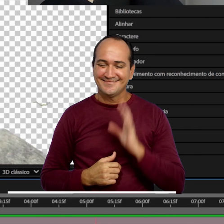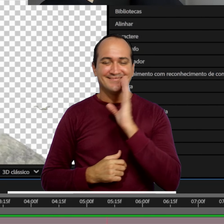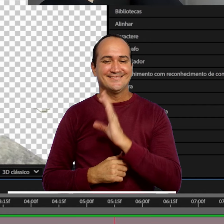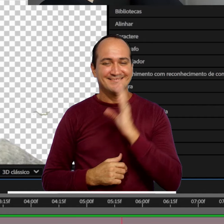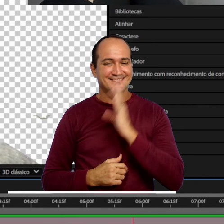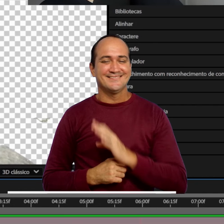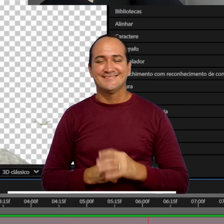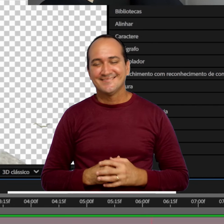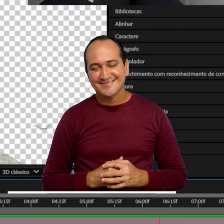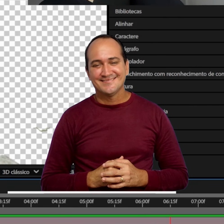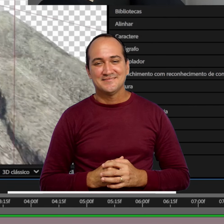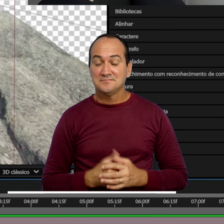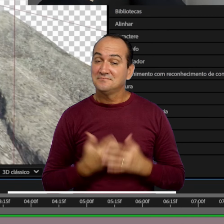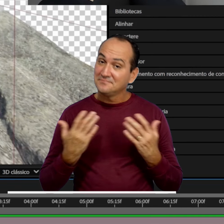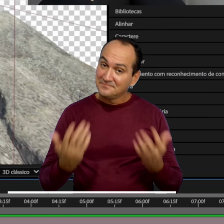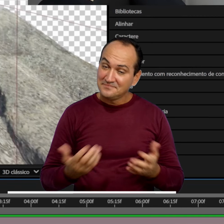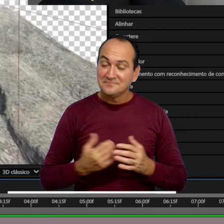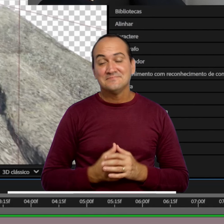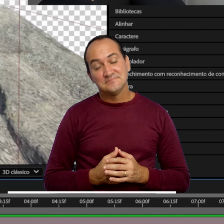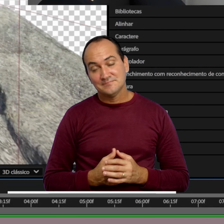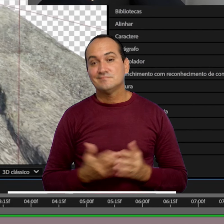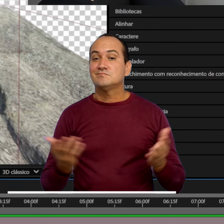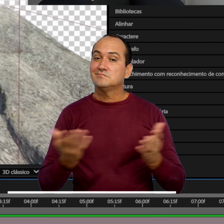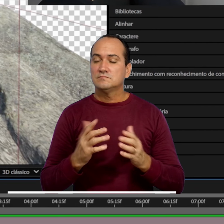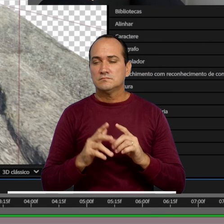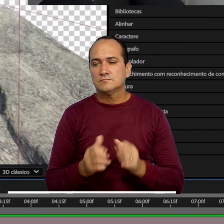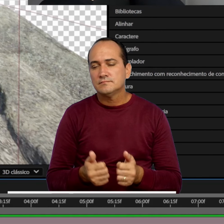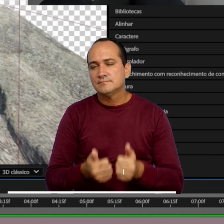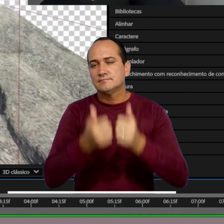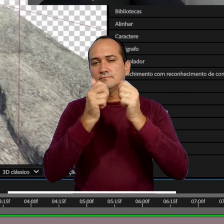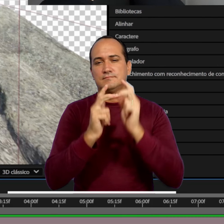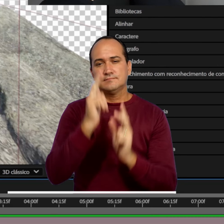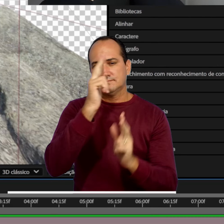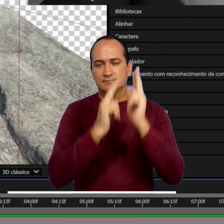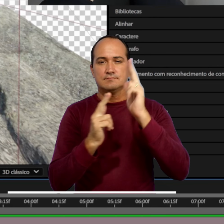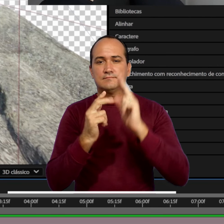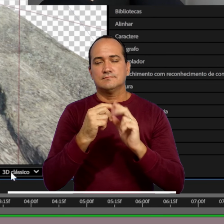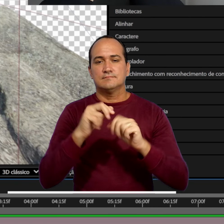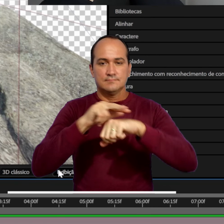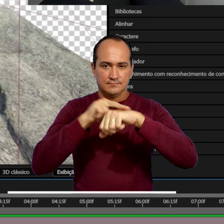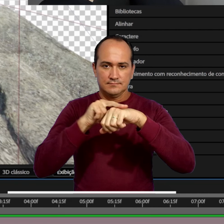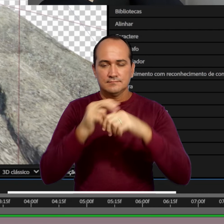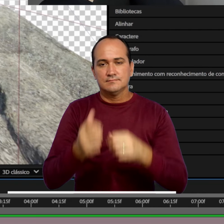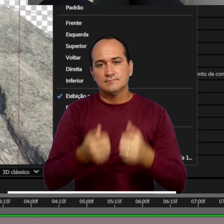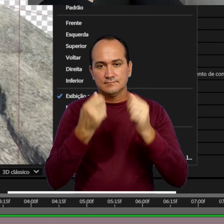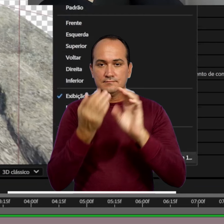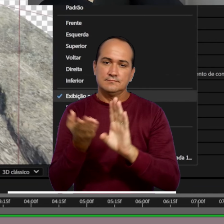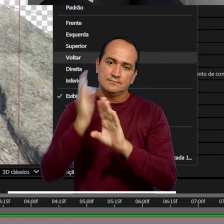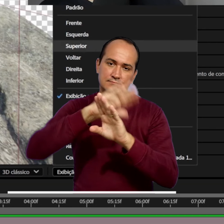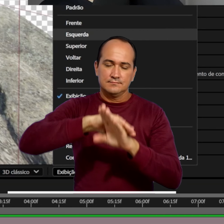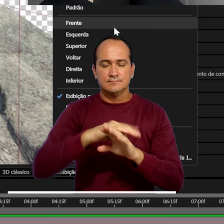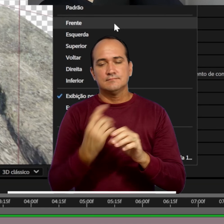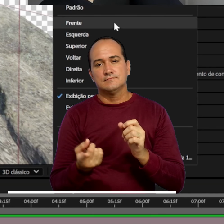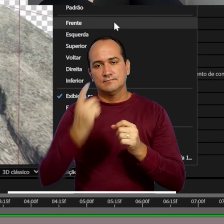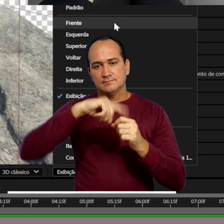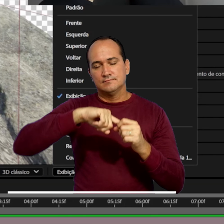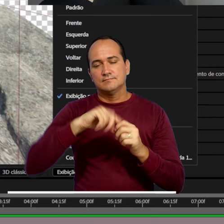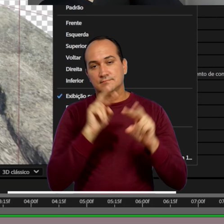interessante, né? Pronto. Então, agora só vou melhorar um pouquinho esse recorte do chroma, tá? Eu vou voltar aqui para a